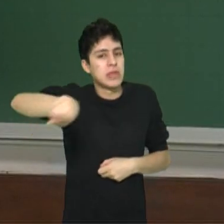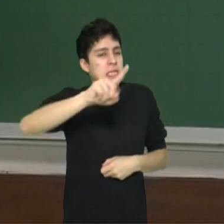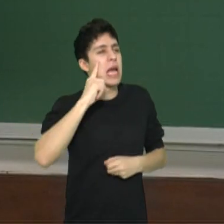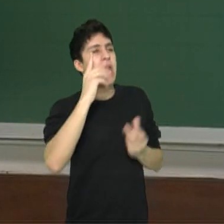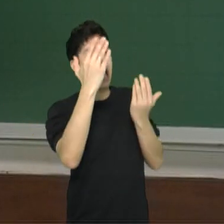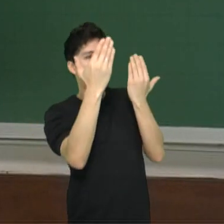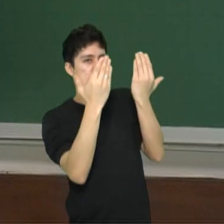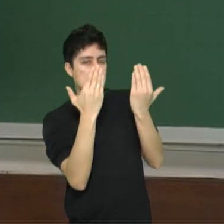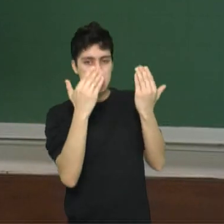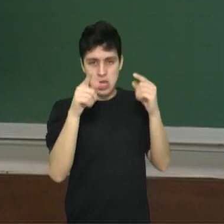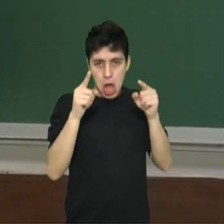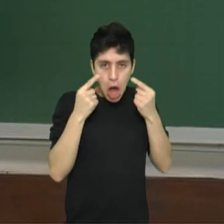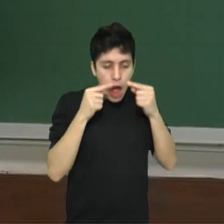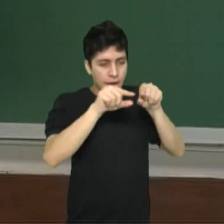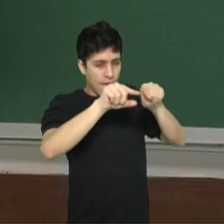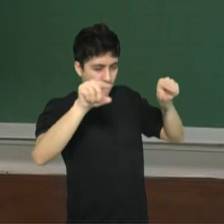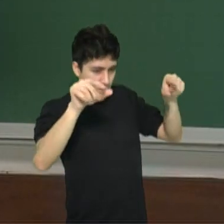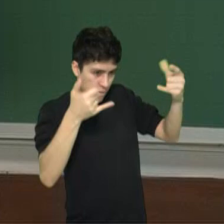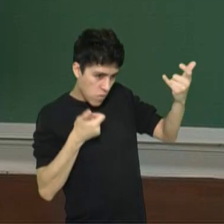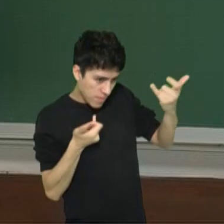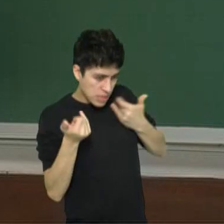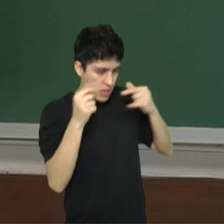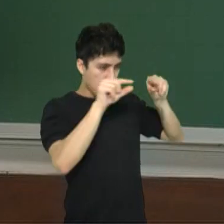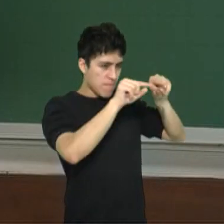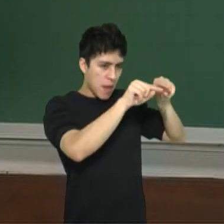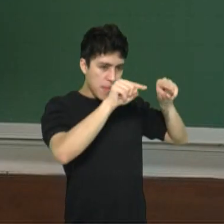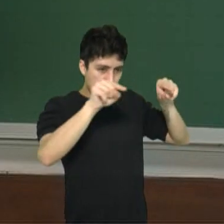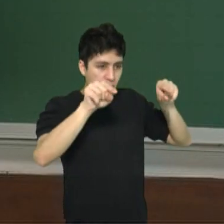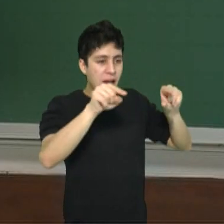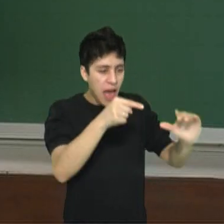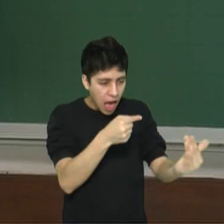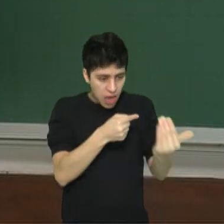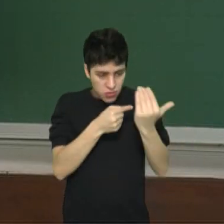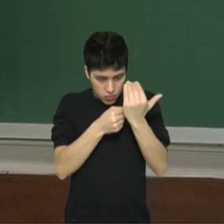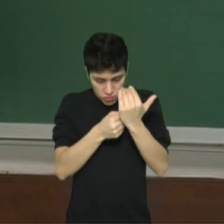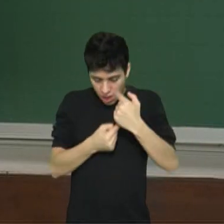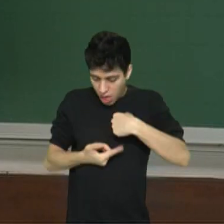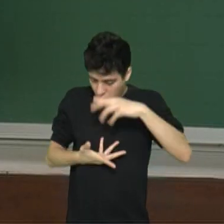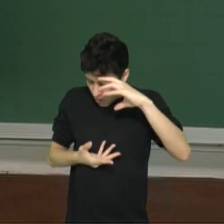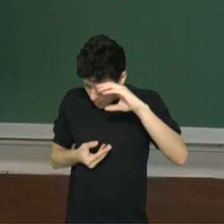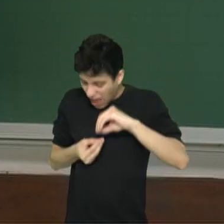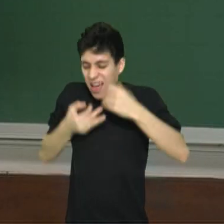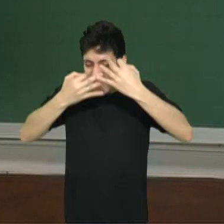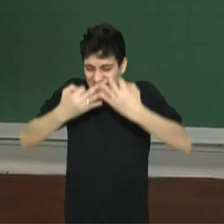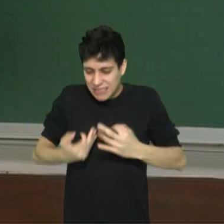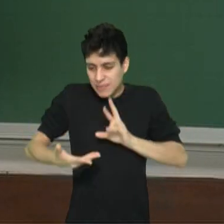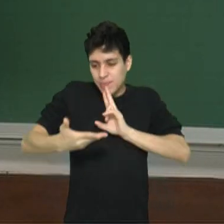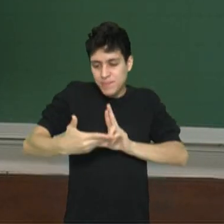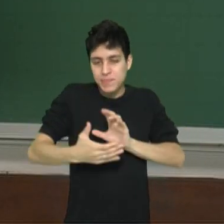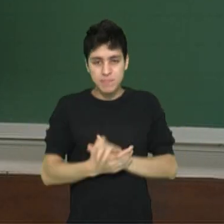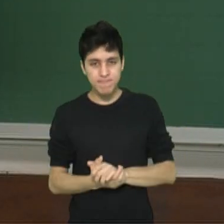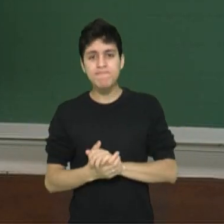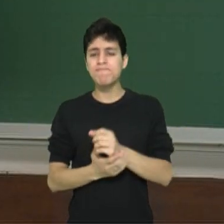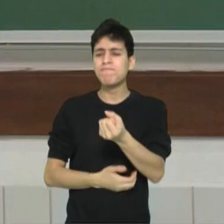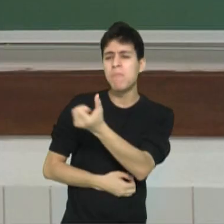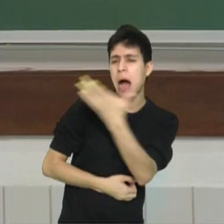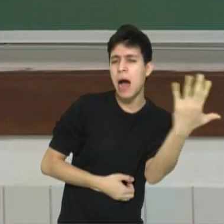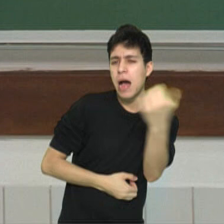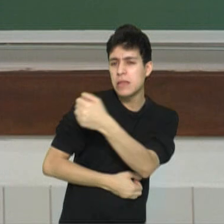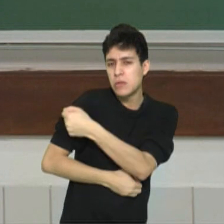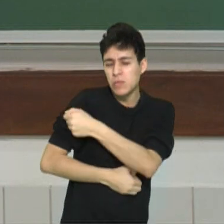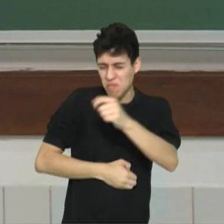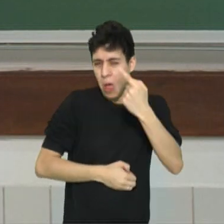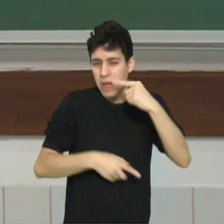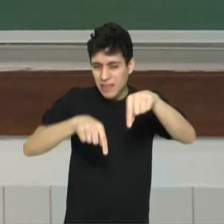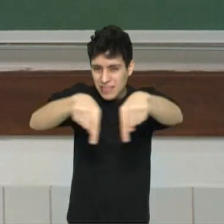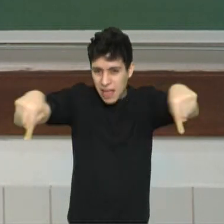interprete os dados. Isso vai garantir que você acerte o exercício, tá? Muitos de vocês em sala, né, tem esse problema